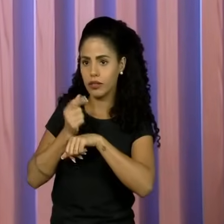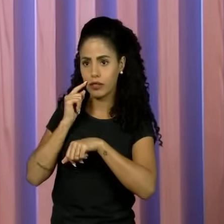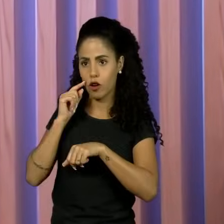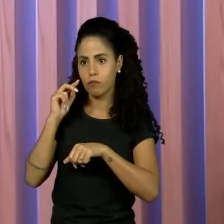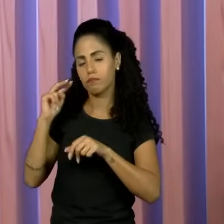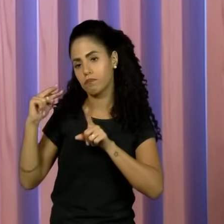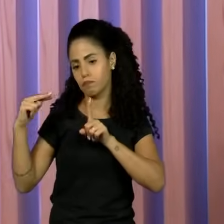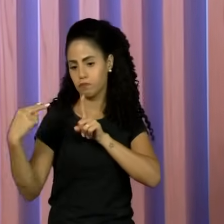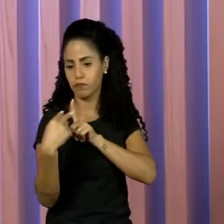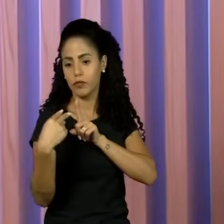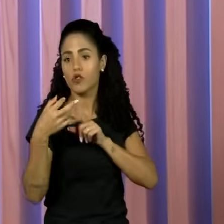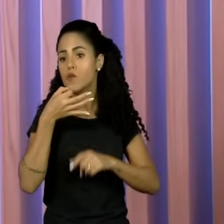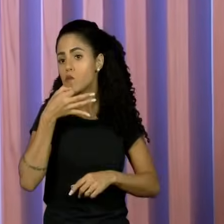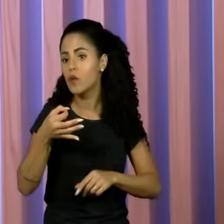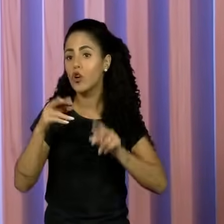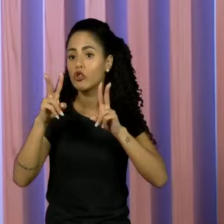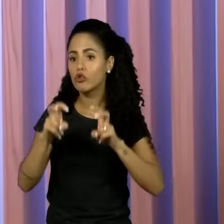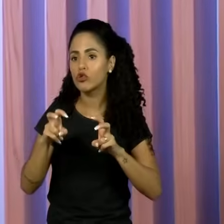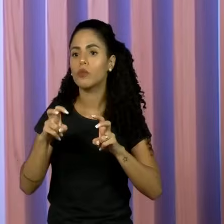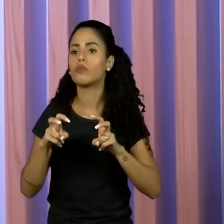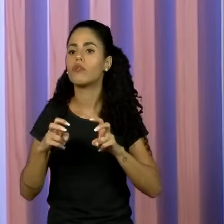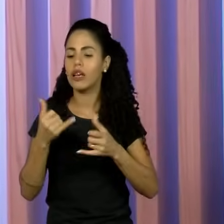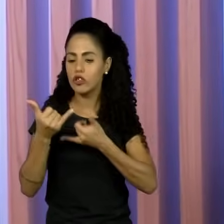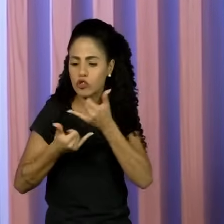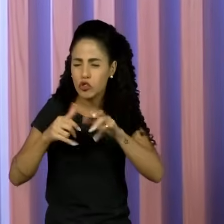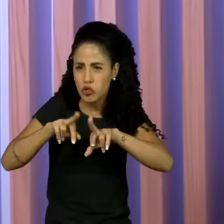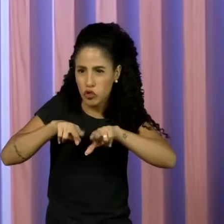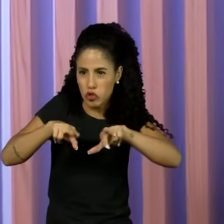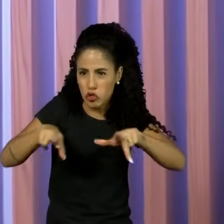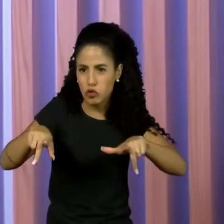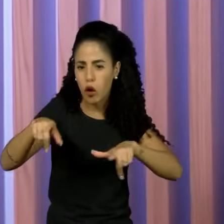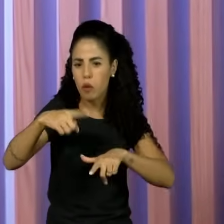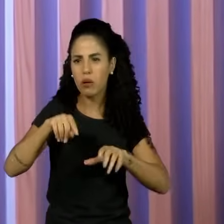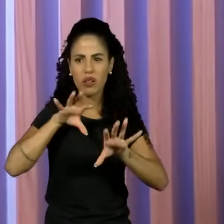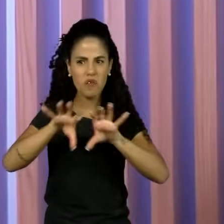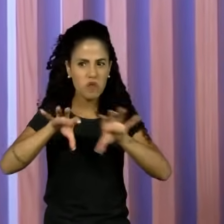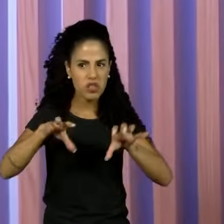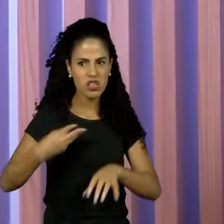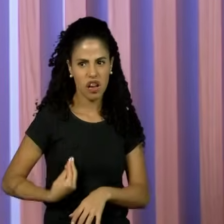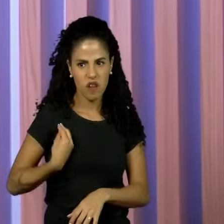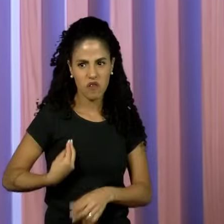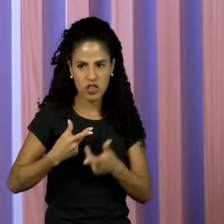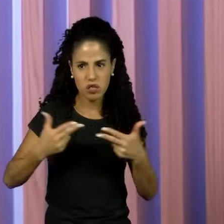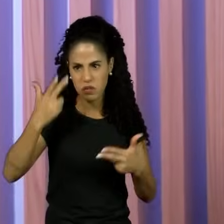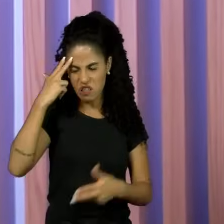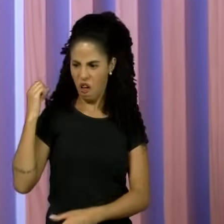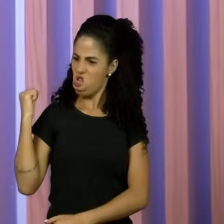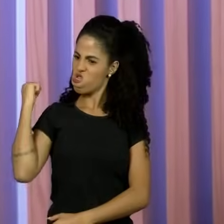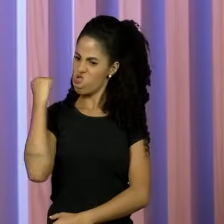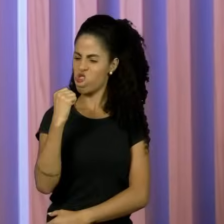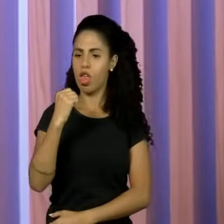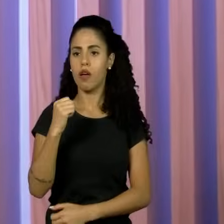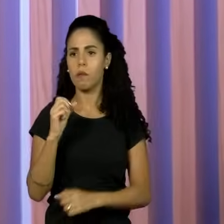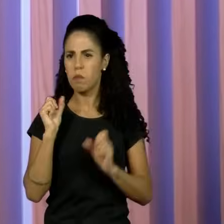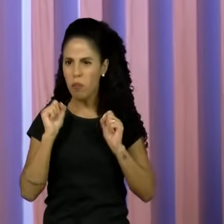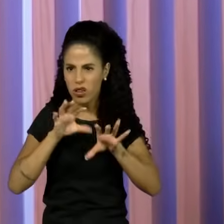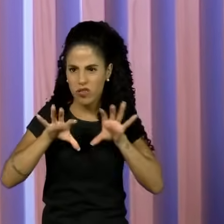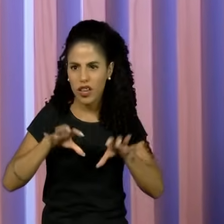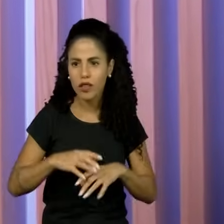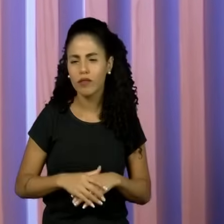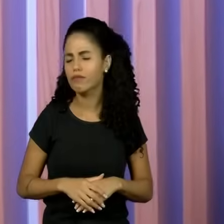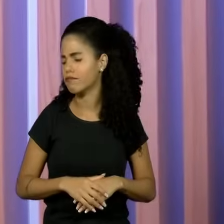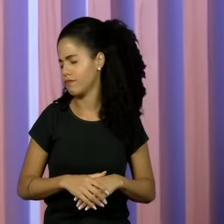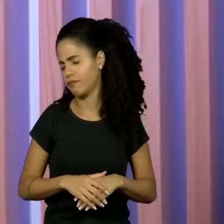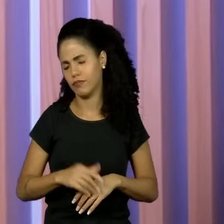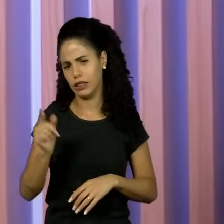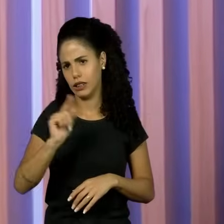pouquinho sobre jogos podem fazer com que pessoas se tornem psicopatas e criminosos. Não. Obviamente